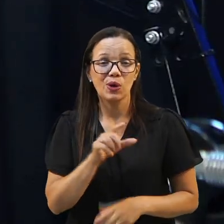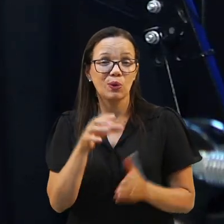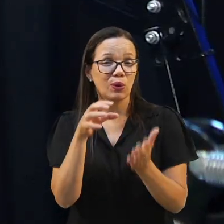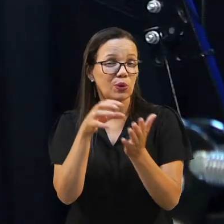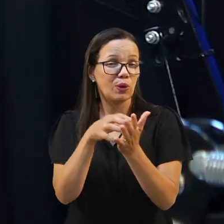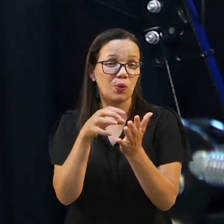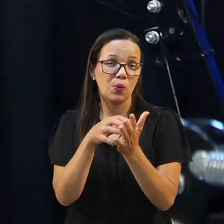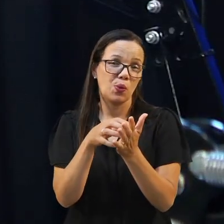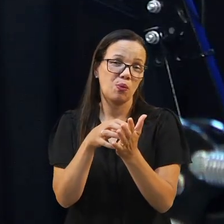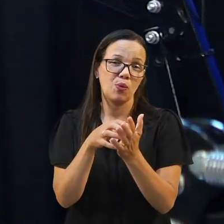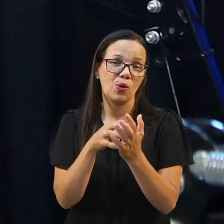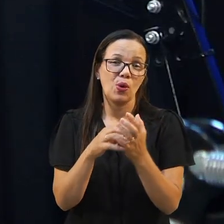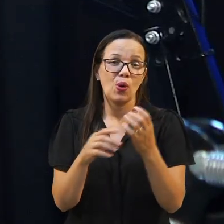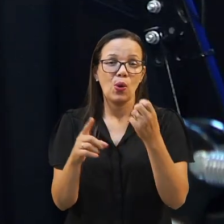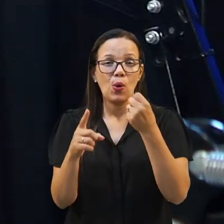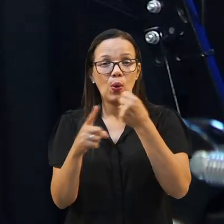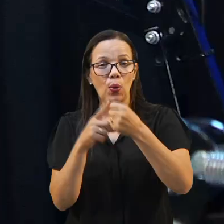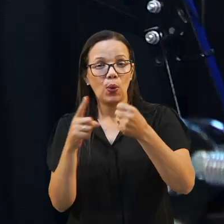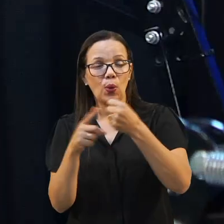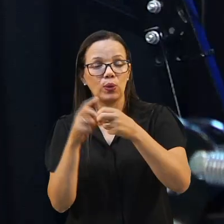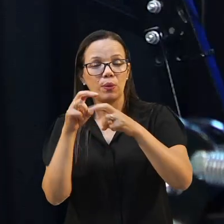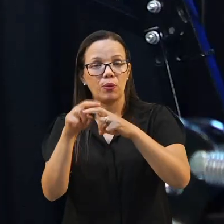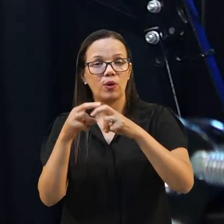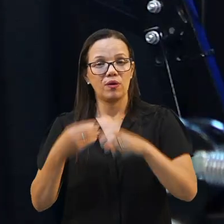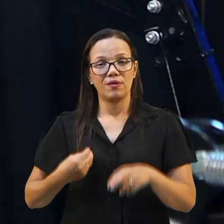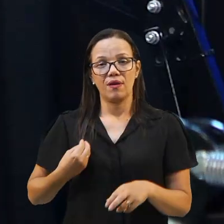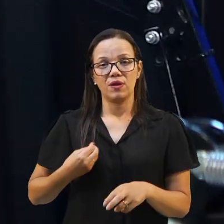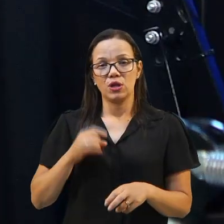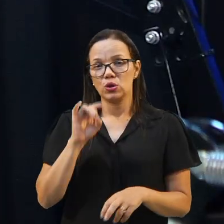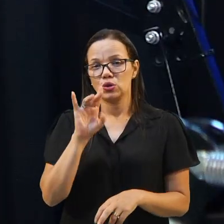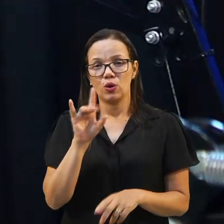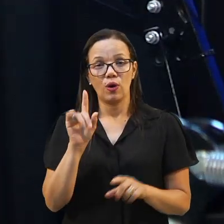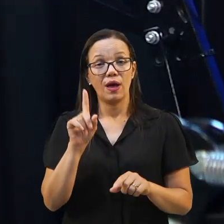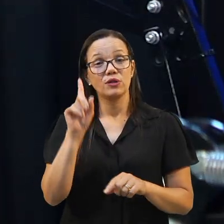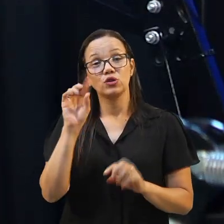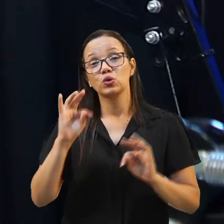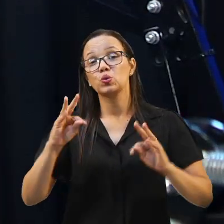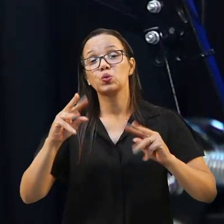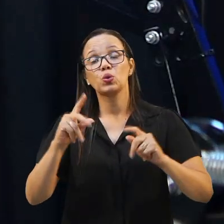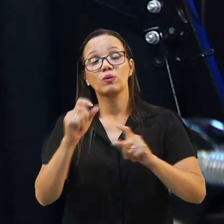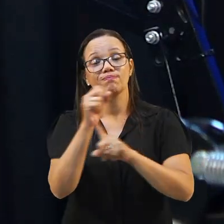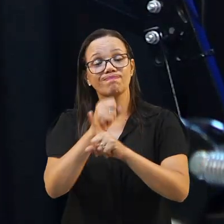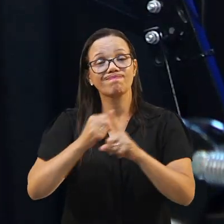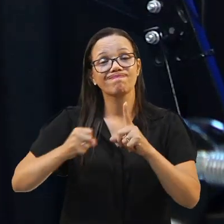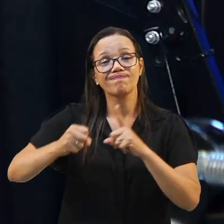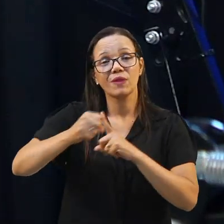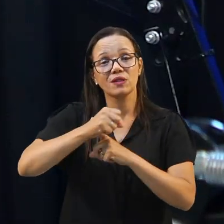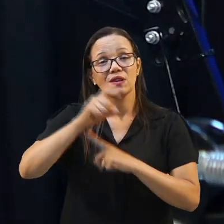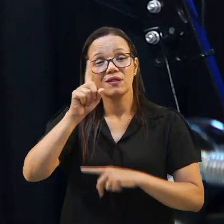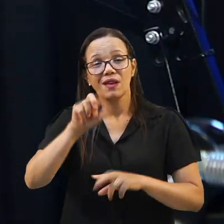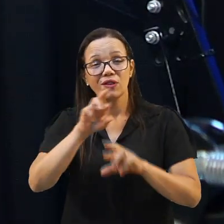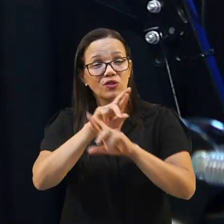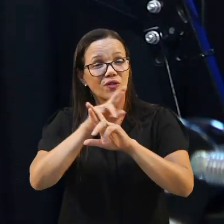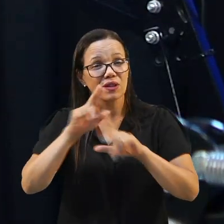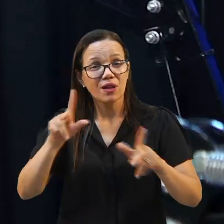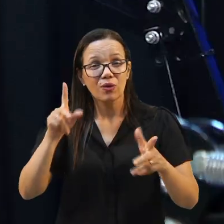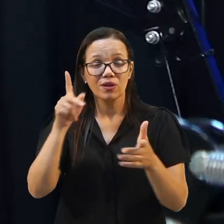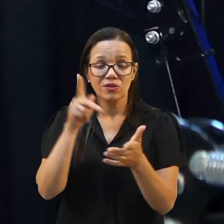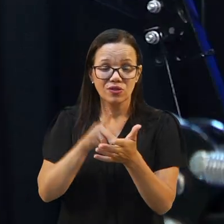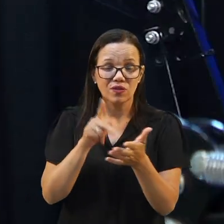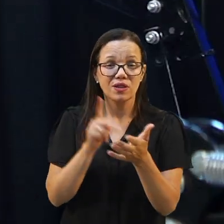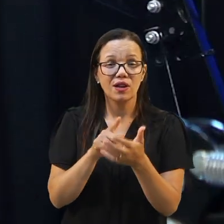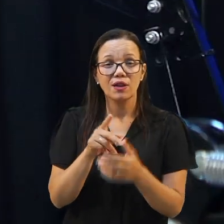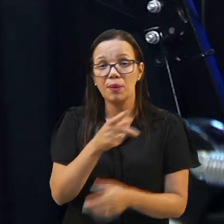Grupo Luta pela Vida, é uma conquista de toda a sociedade, porque é um diferencial que realmente